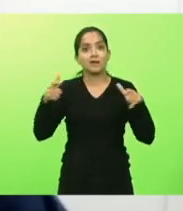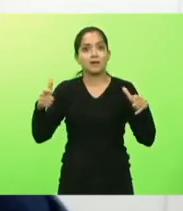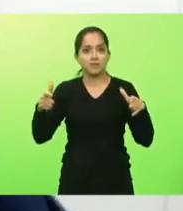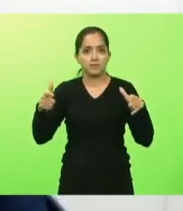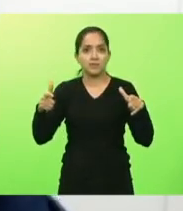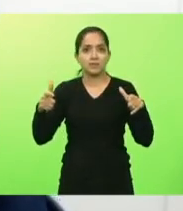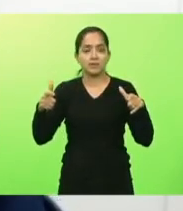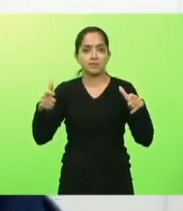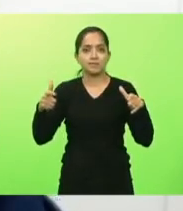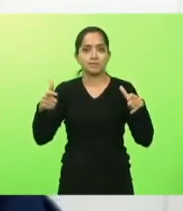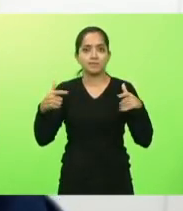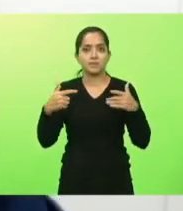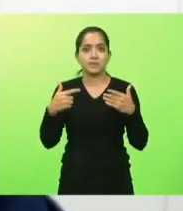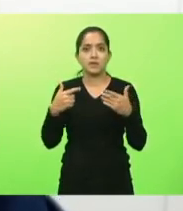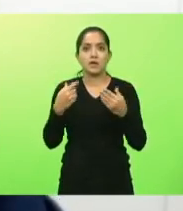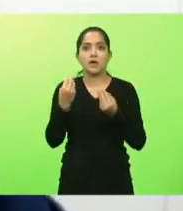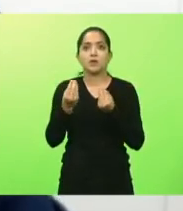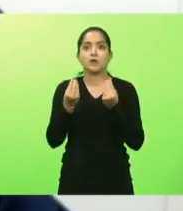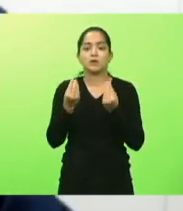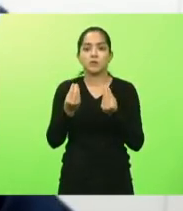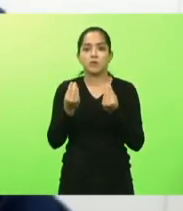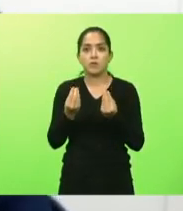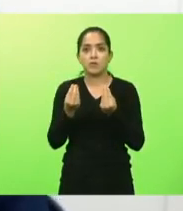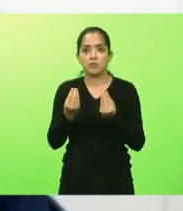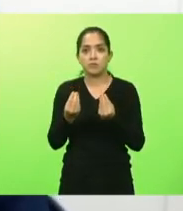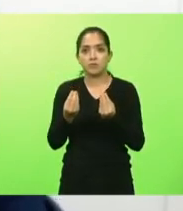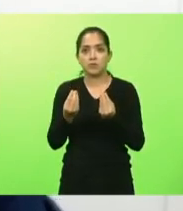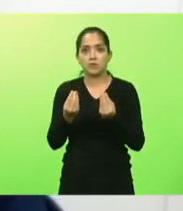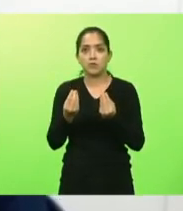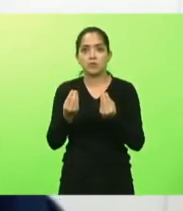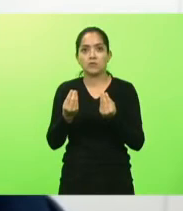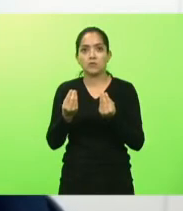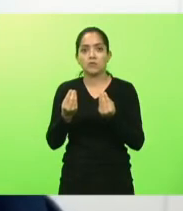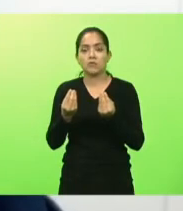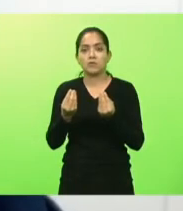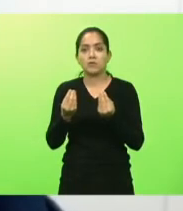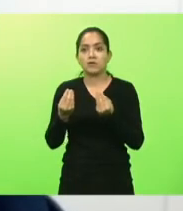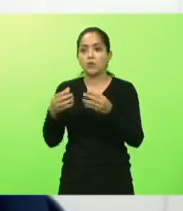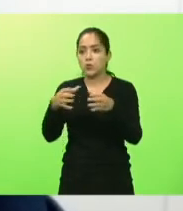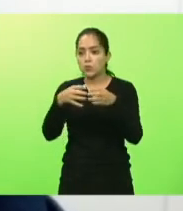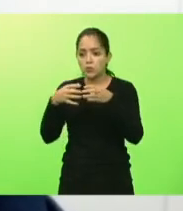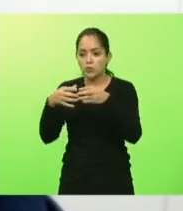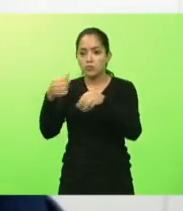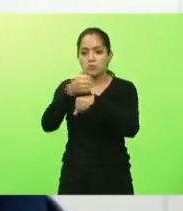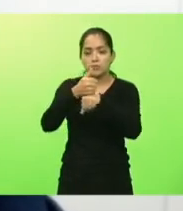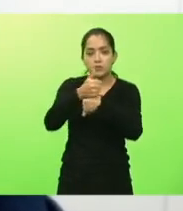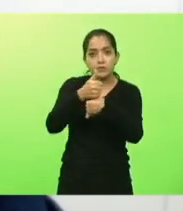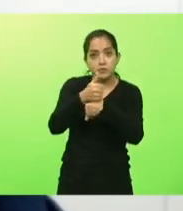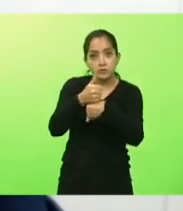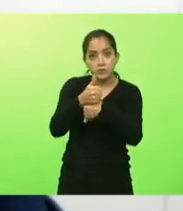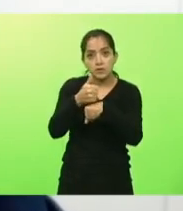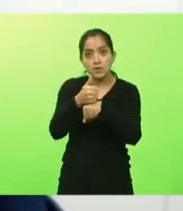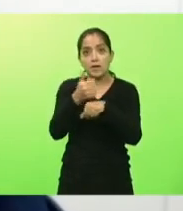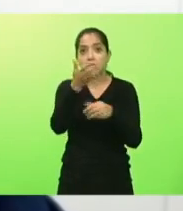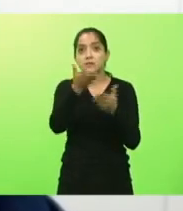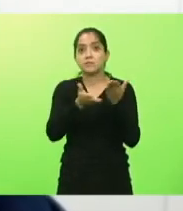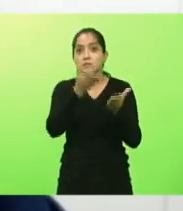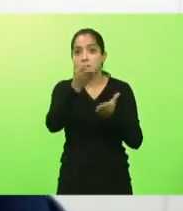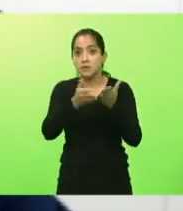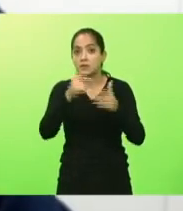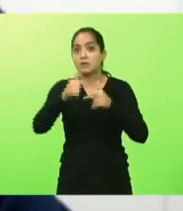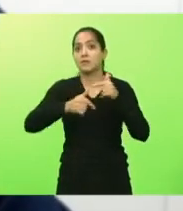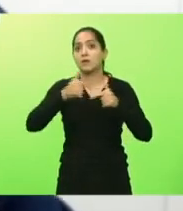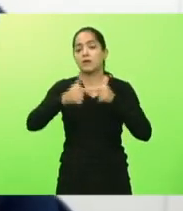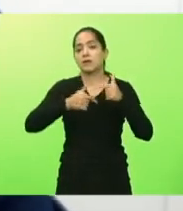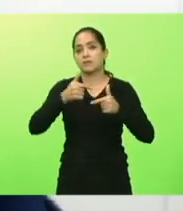hospitais. Imagine da onde que eles iam tirar profissionais para fazer hospitais de campanha.